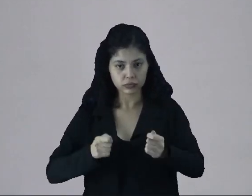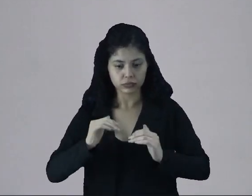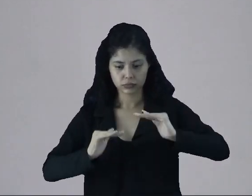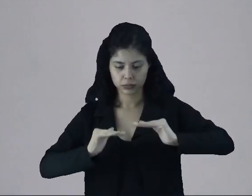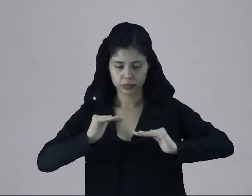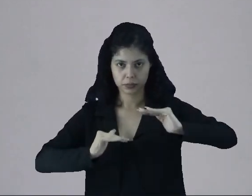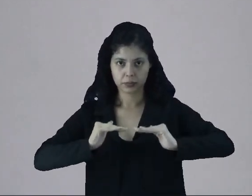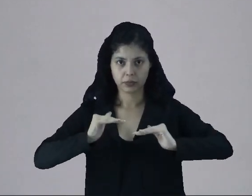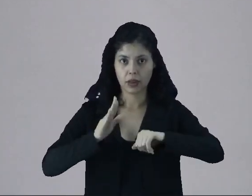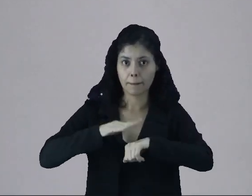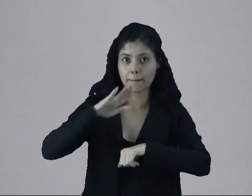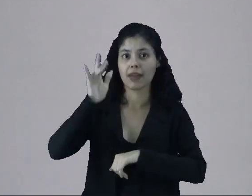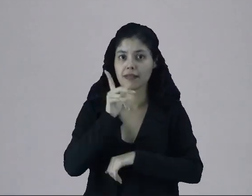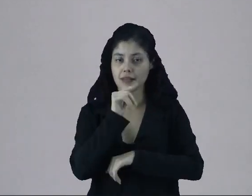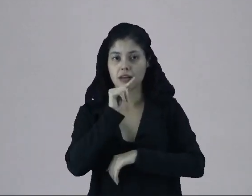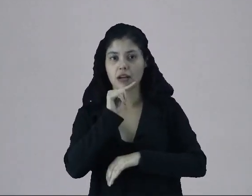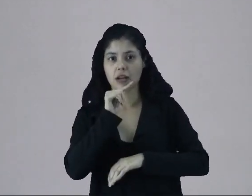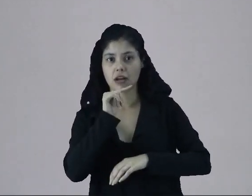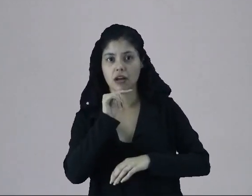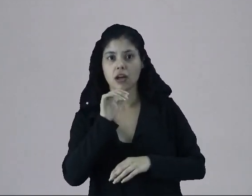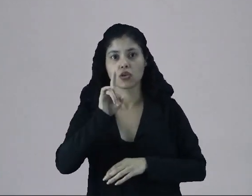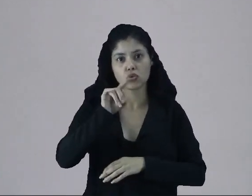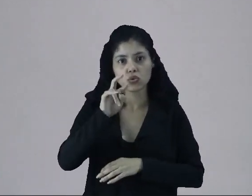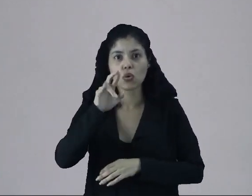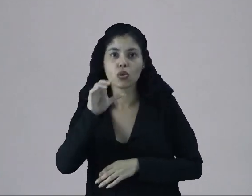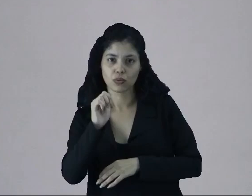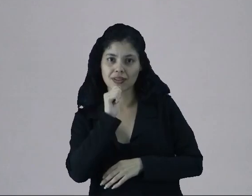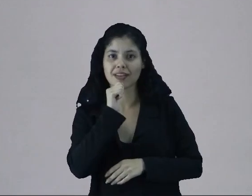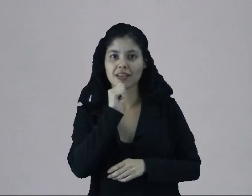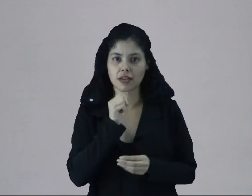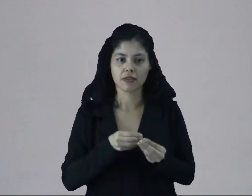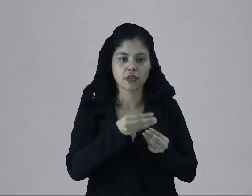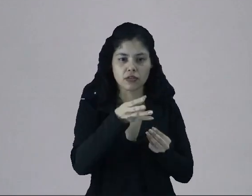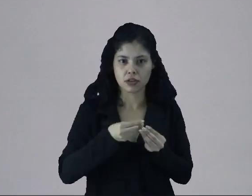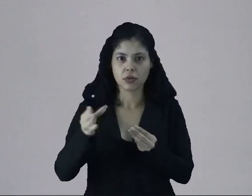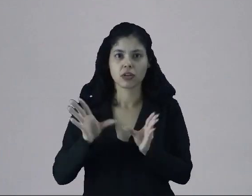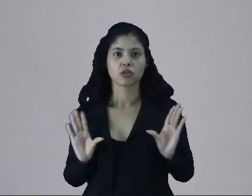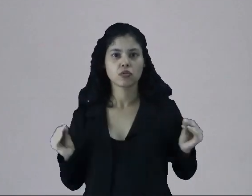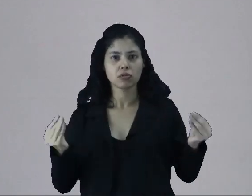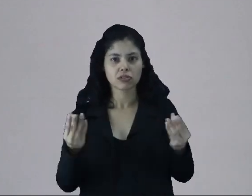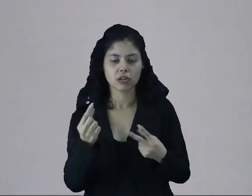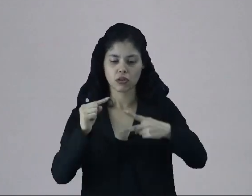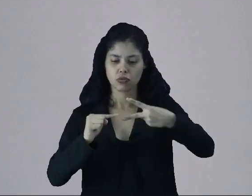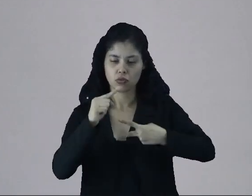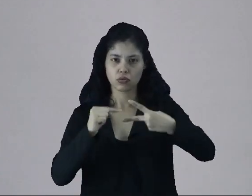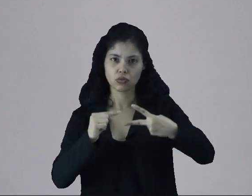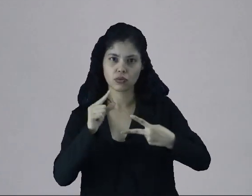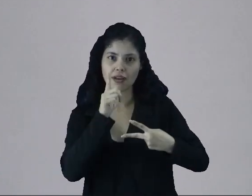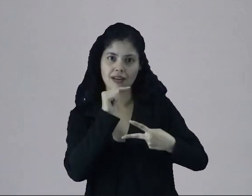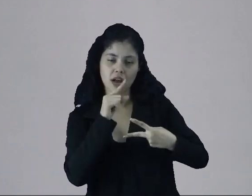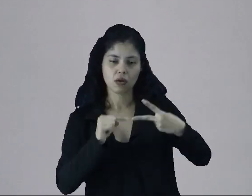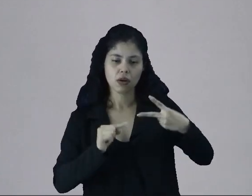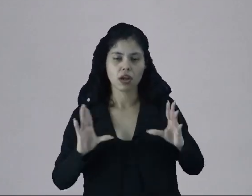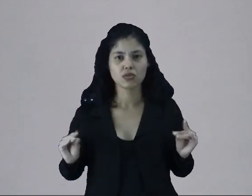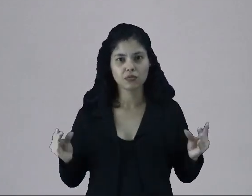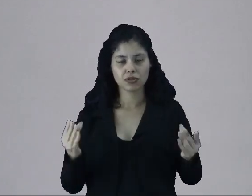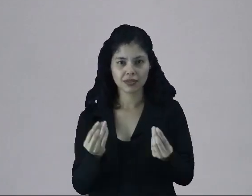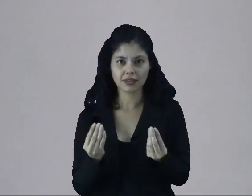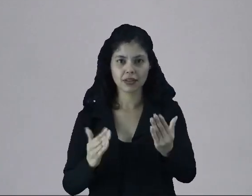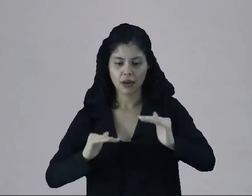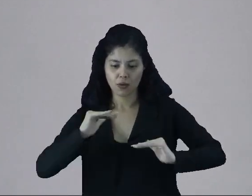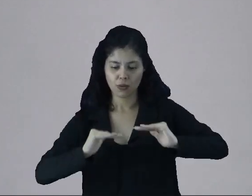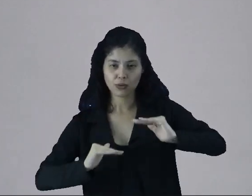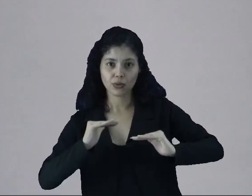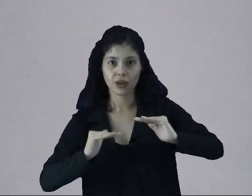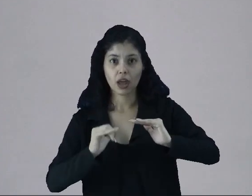entre eu ter mais água e entre mais soluto vai distribuindo e vai melhorando o teu controle. Se algum desses sistemas